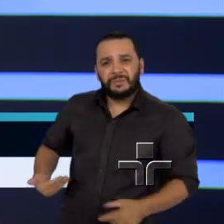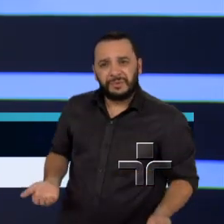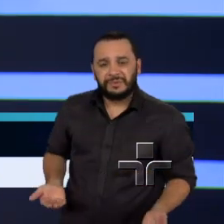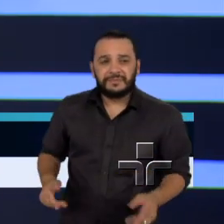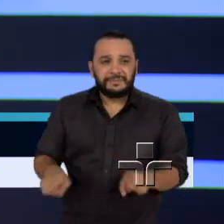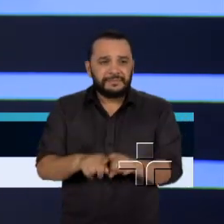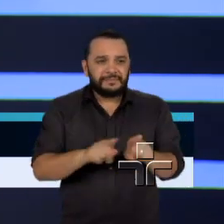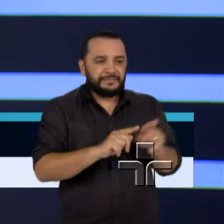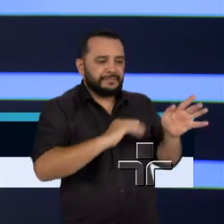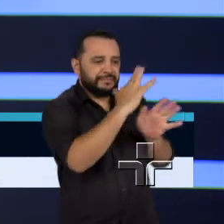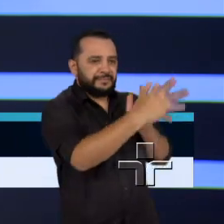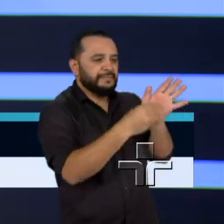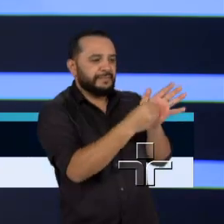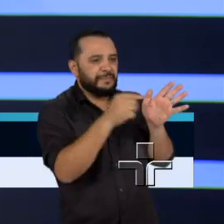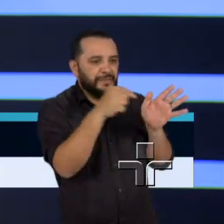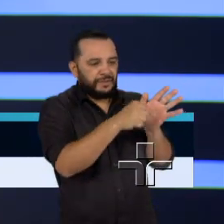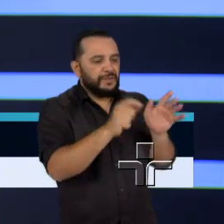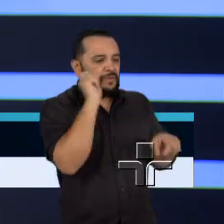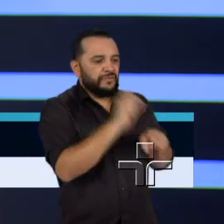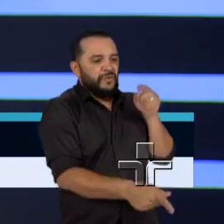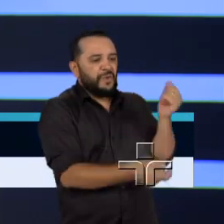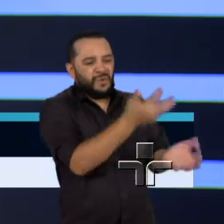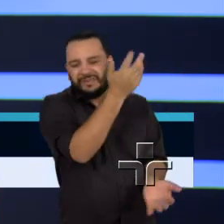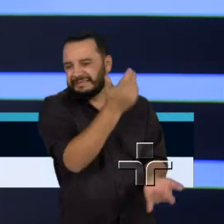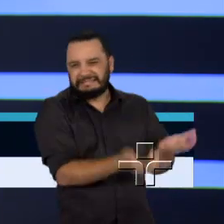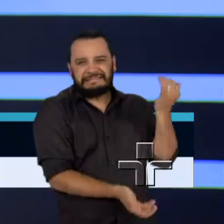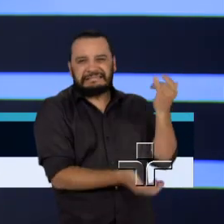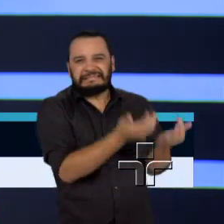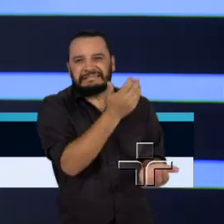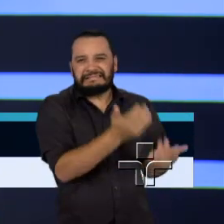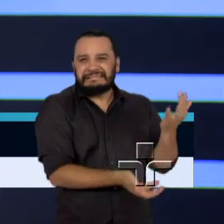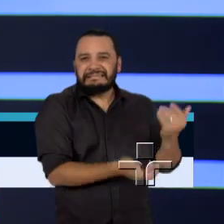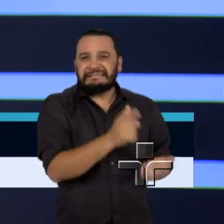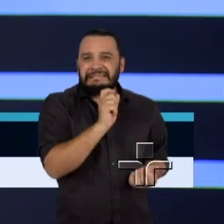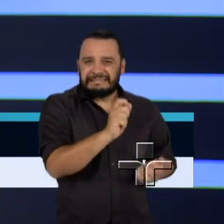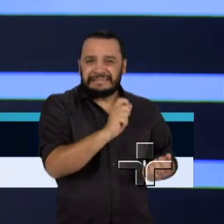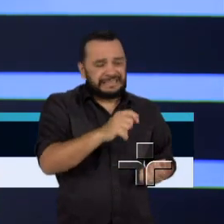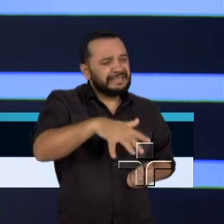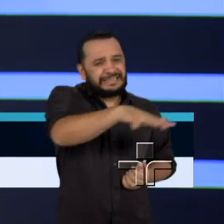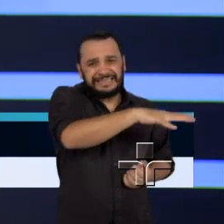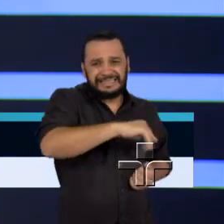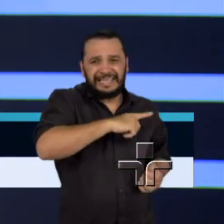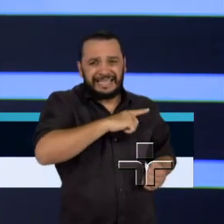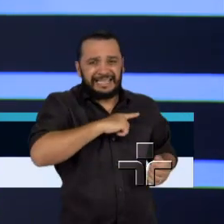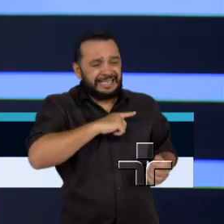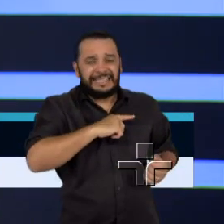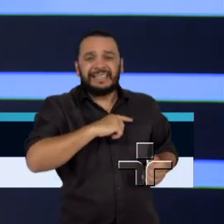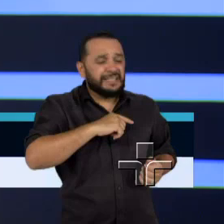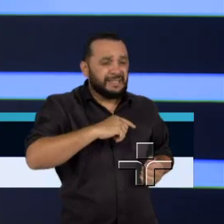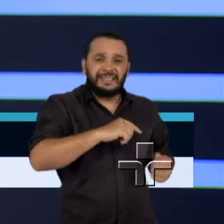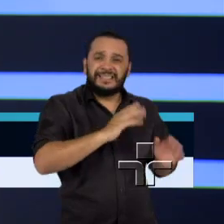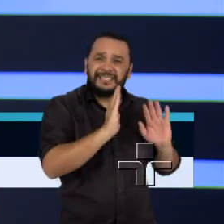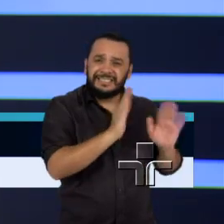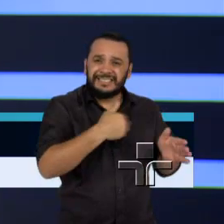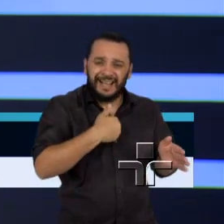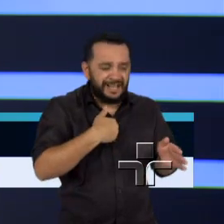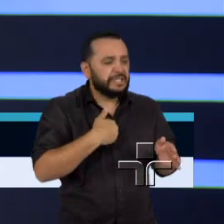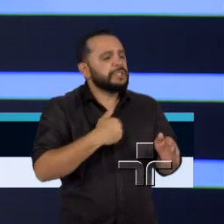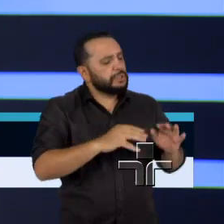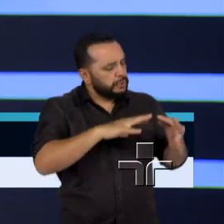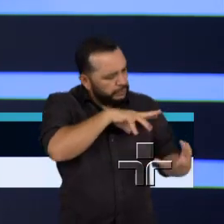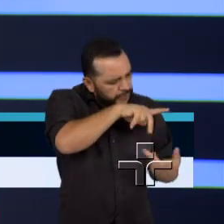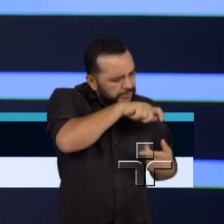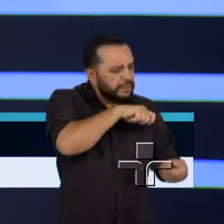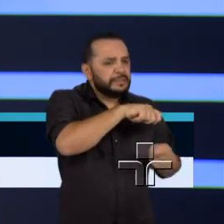na Amazônia queima mais do que a mata. Queima um rico acervo do planeta. Pesquisadores alertam que explorar de forma sustentável